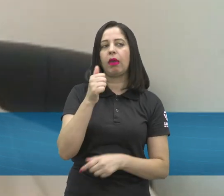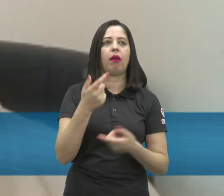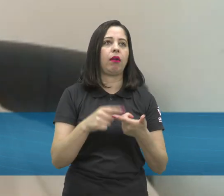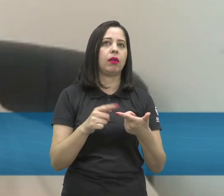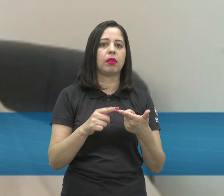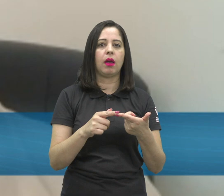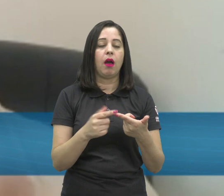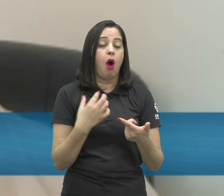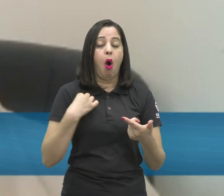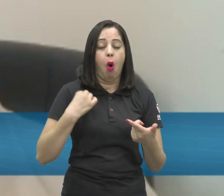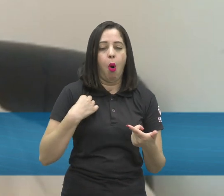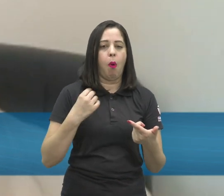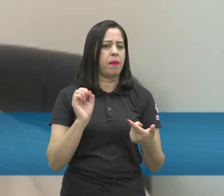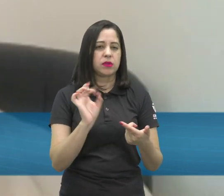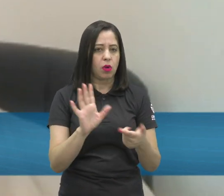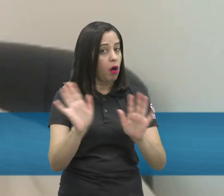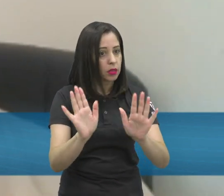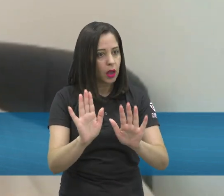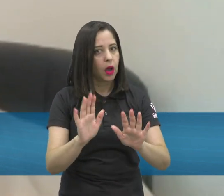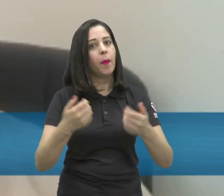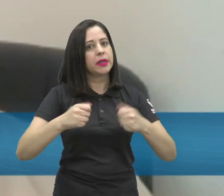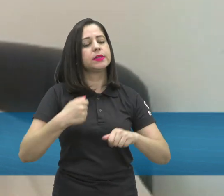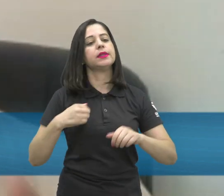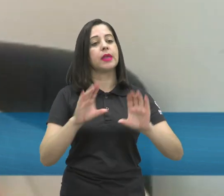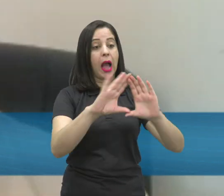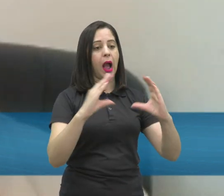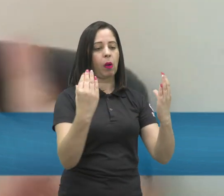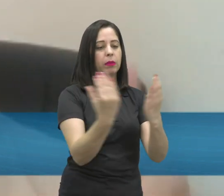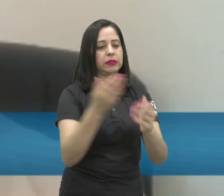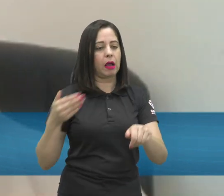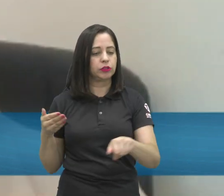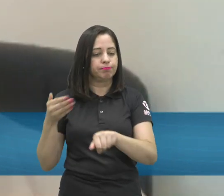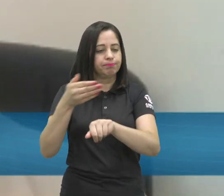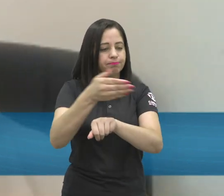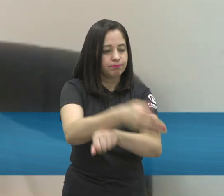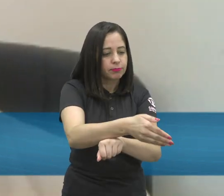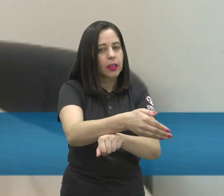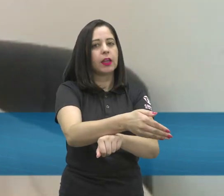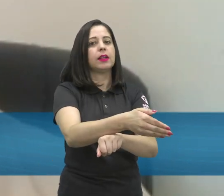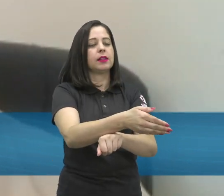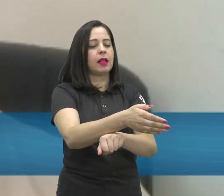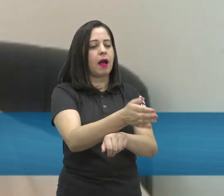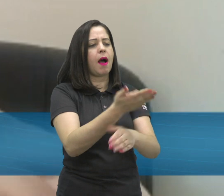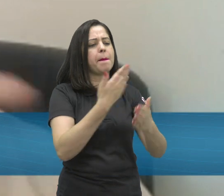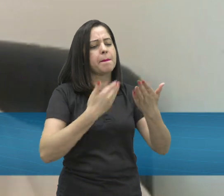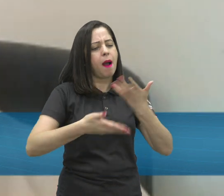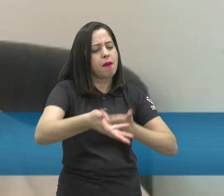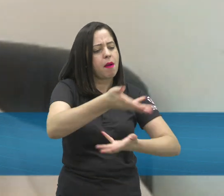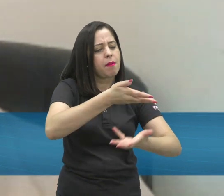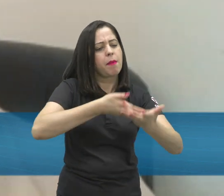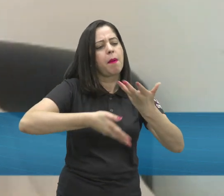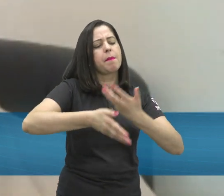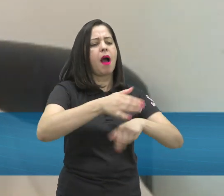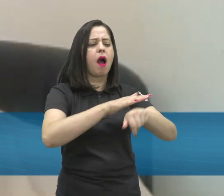social. Eu poder atuar dentro de uma comunidade com pessoas e atuar positivamente nesse ciclo e ver que essa transformação está sendo